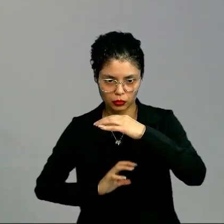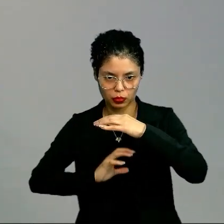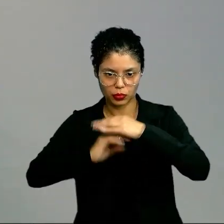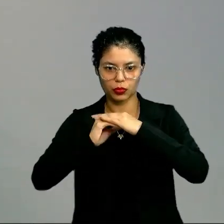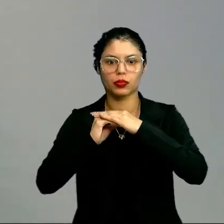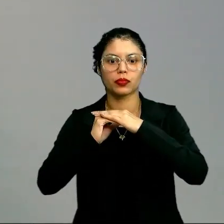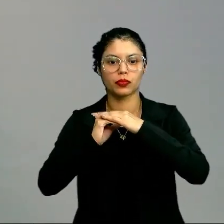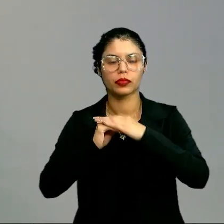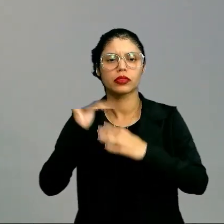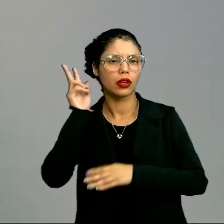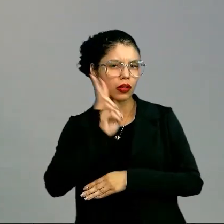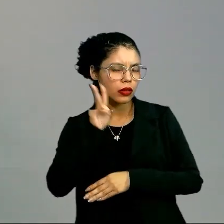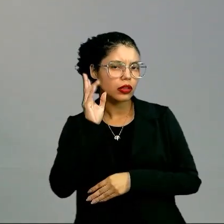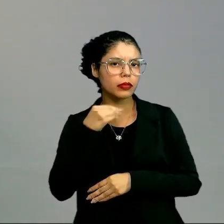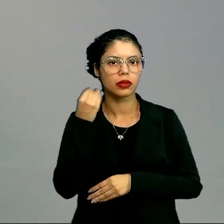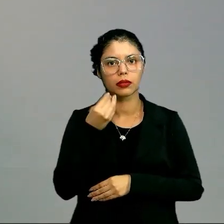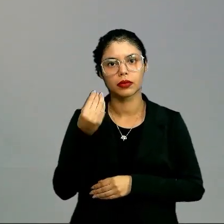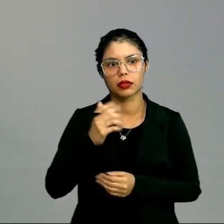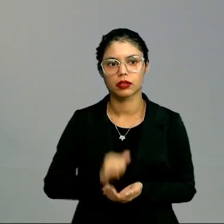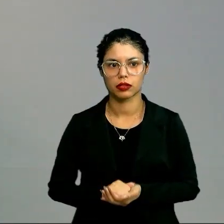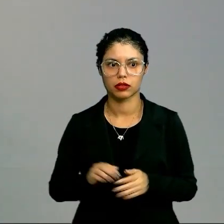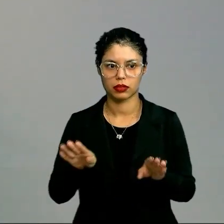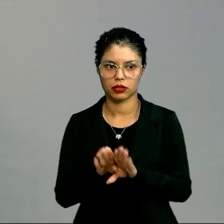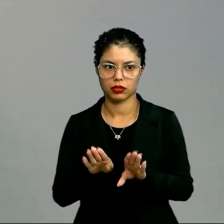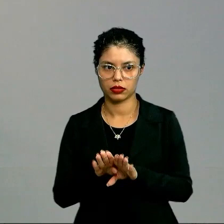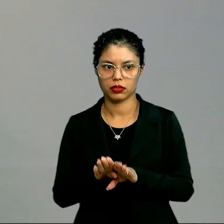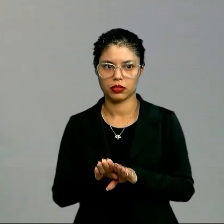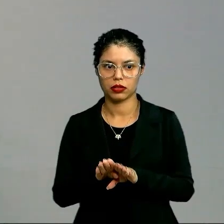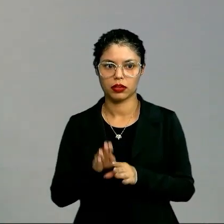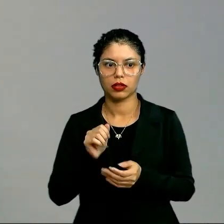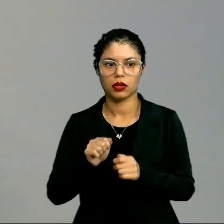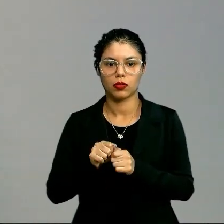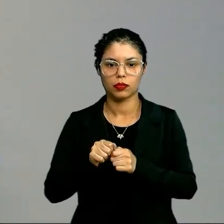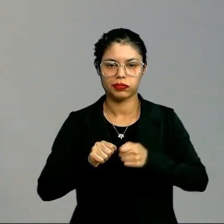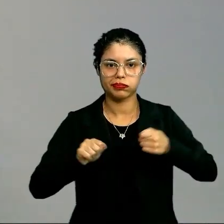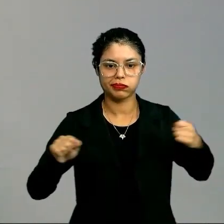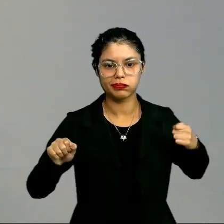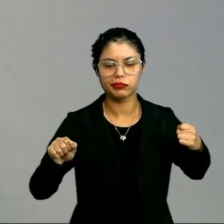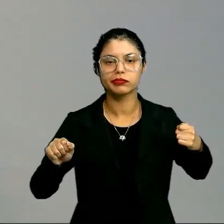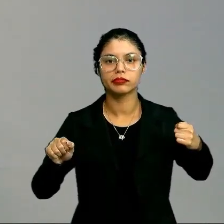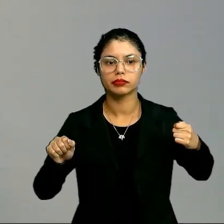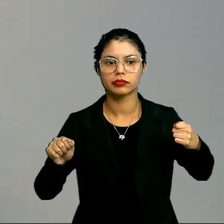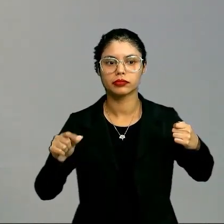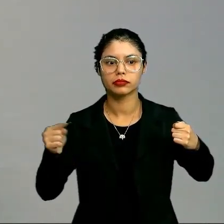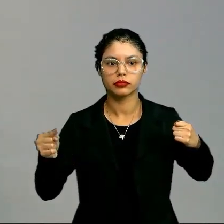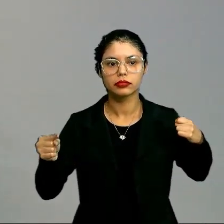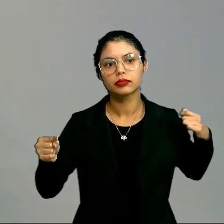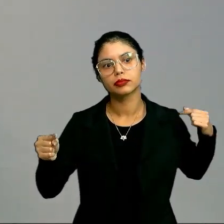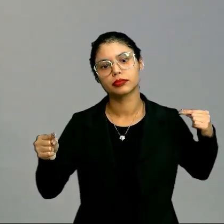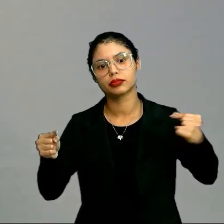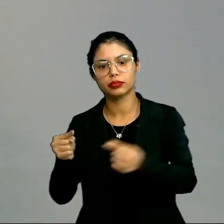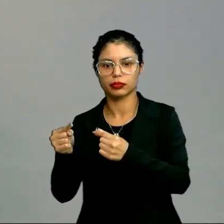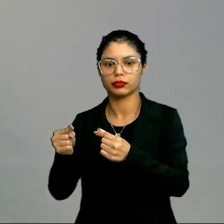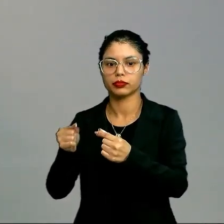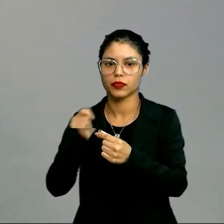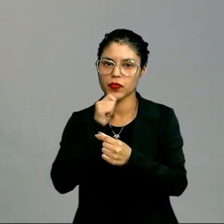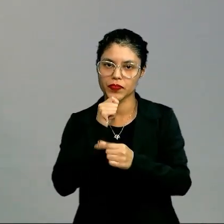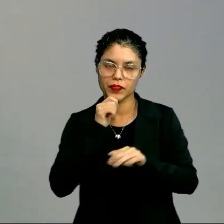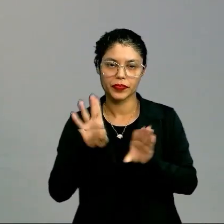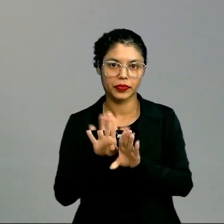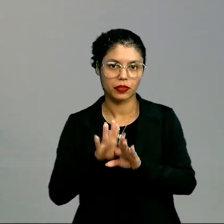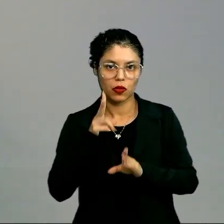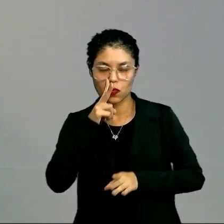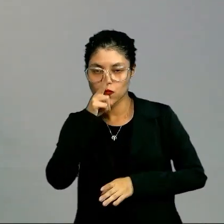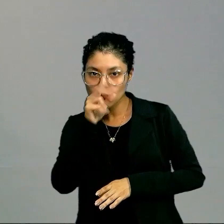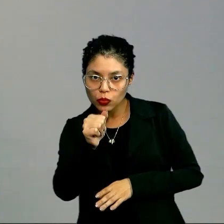é assim? Lembra do experimento da seringa, do êmbolo da seringa? Puxei a seringa, coloquei o dedo lá na ponta, pressionei, fiz